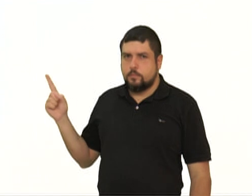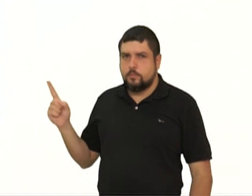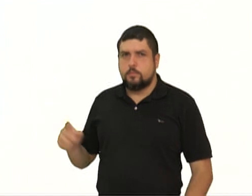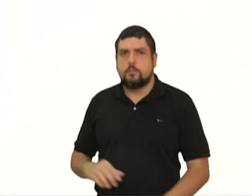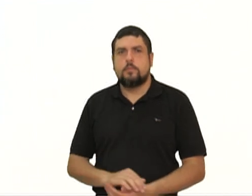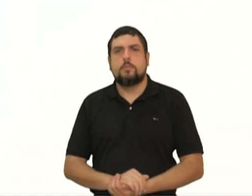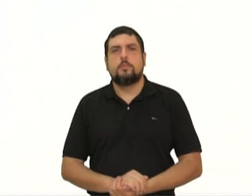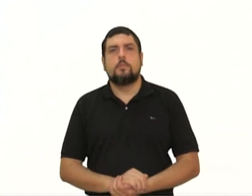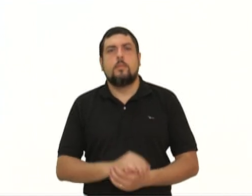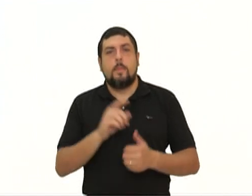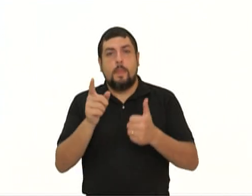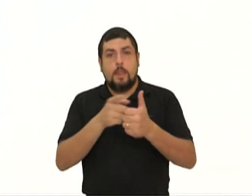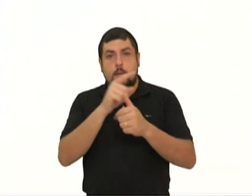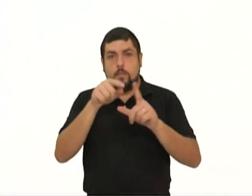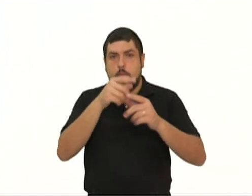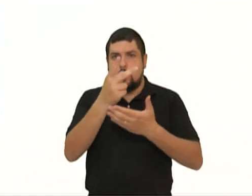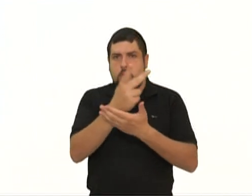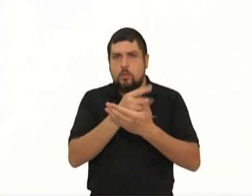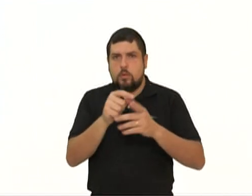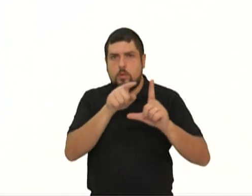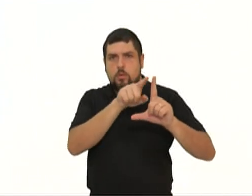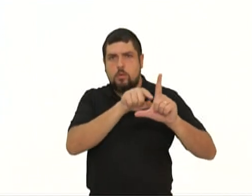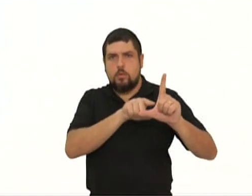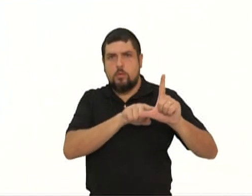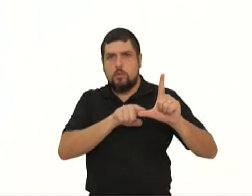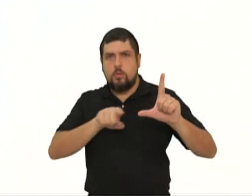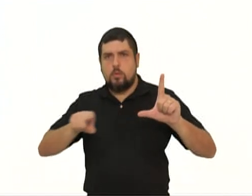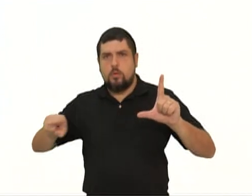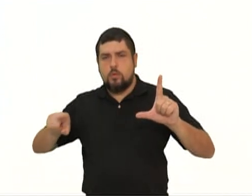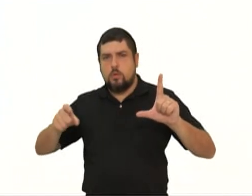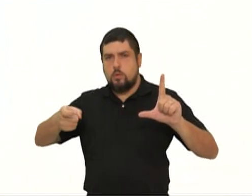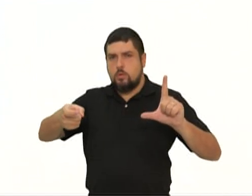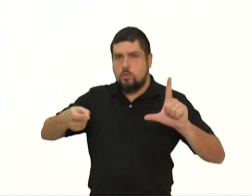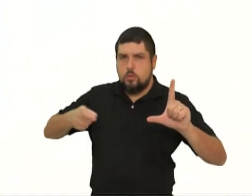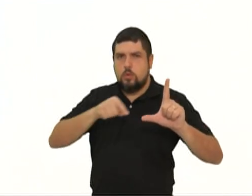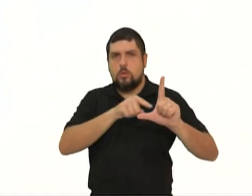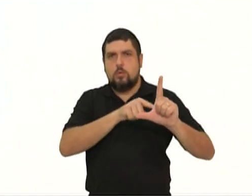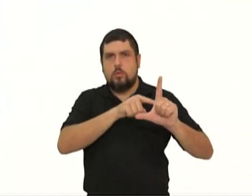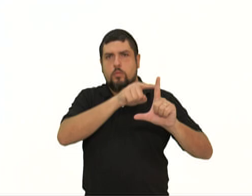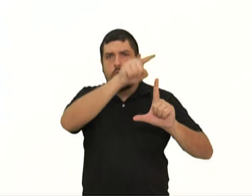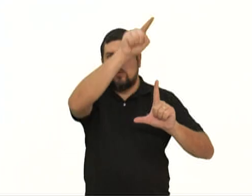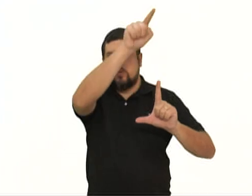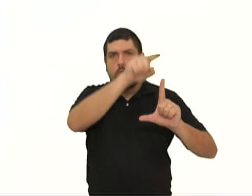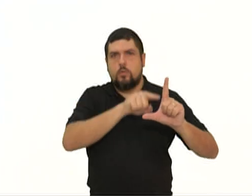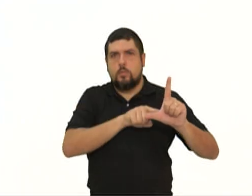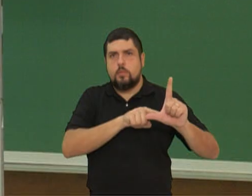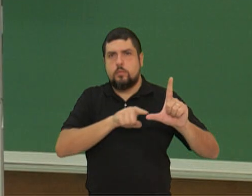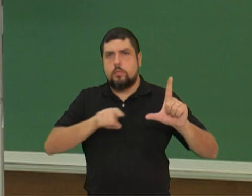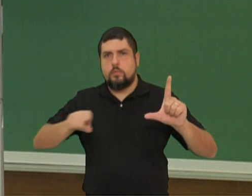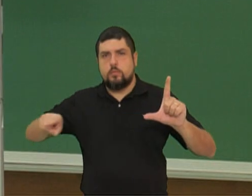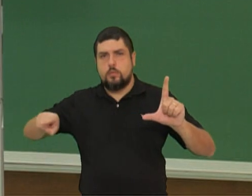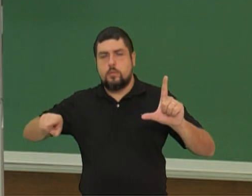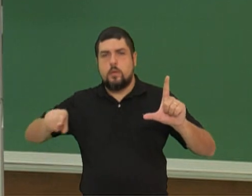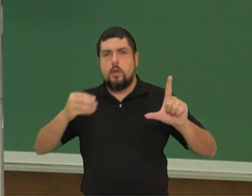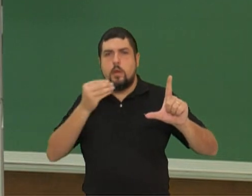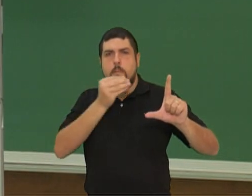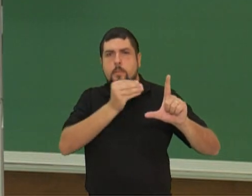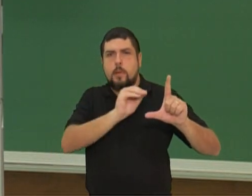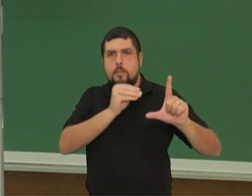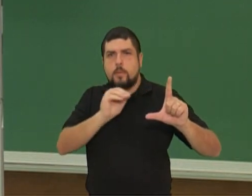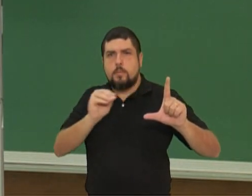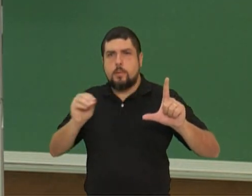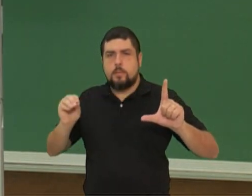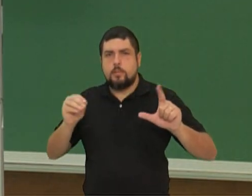eixo x, tem o eixo y na vertical, marca os pontos. Ó. Menos 1